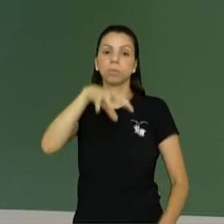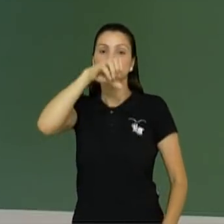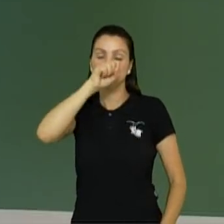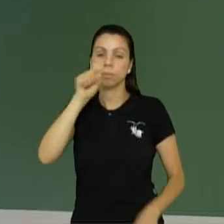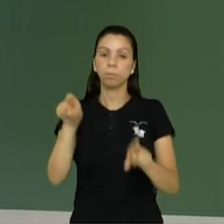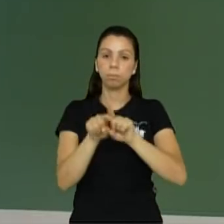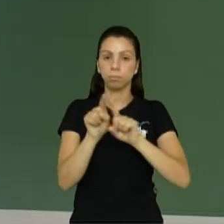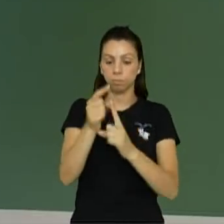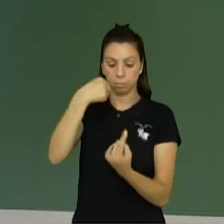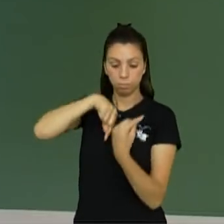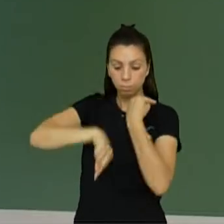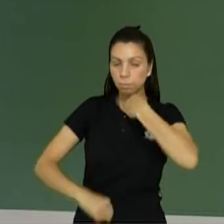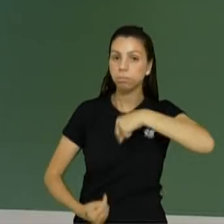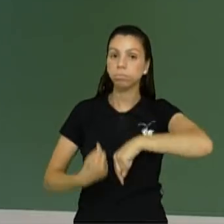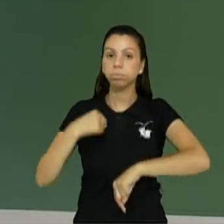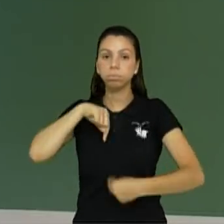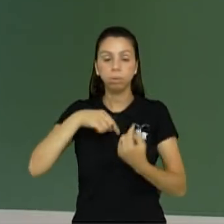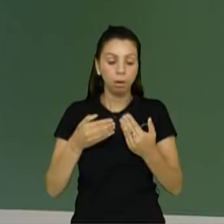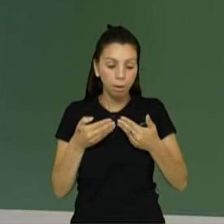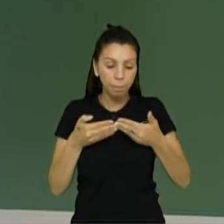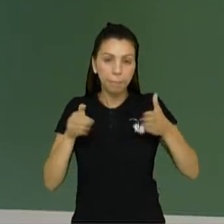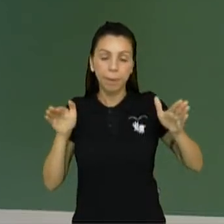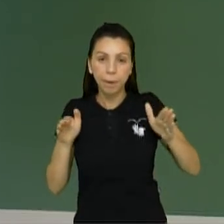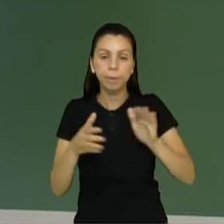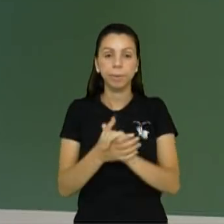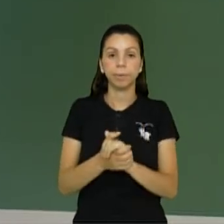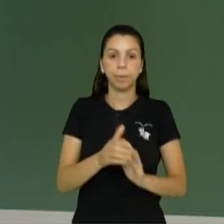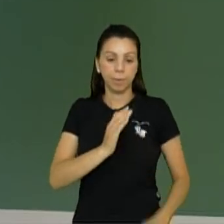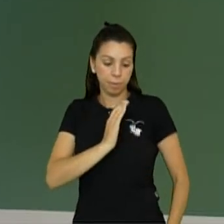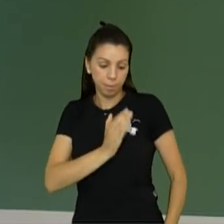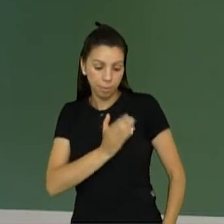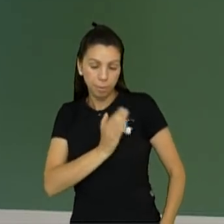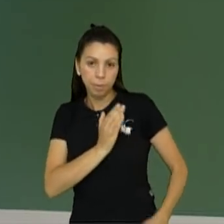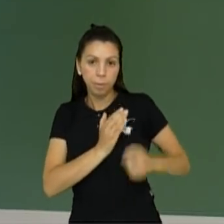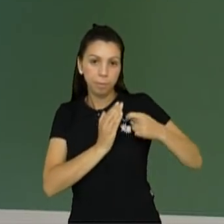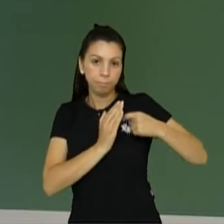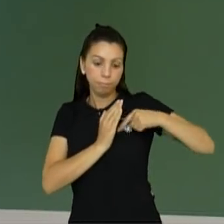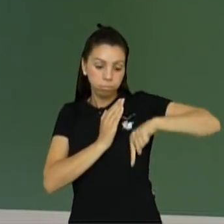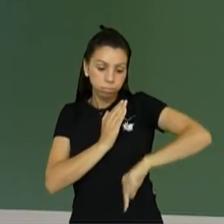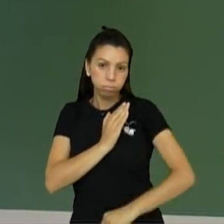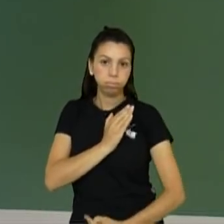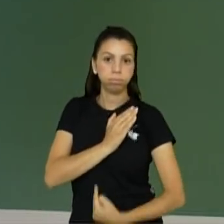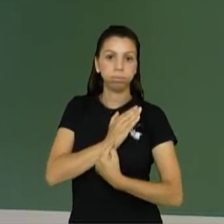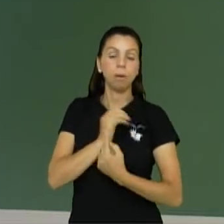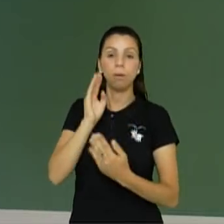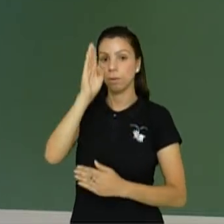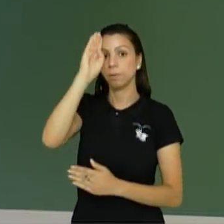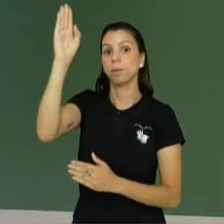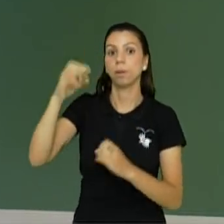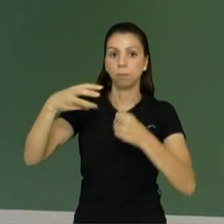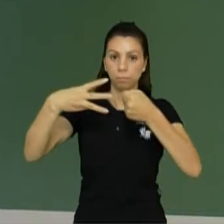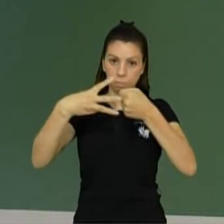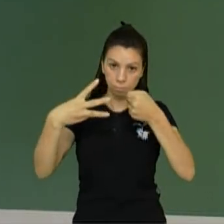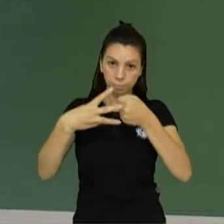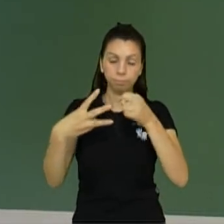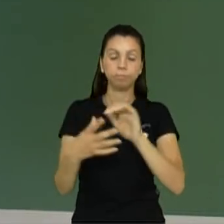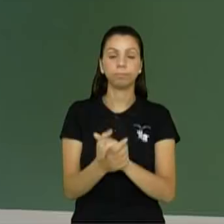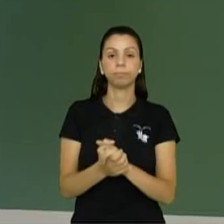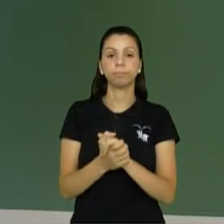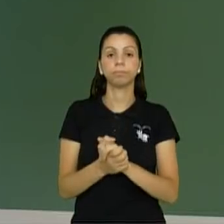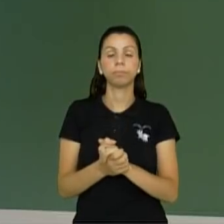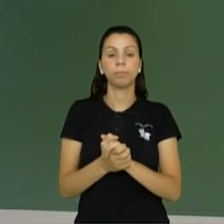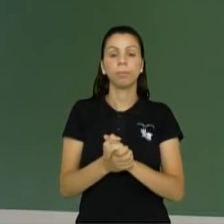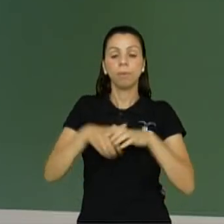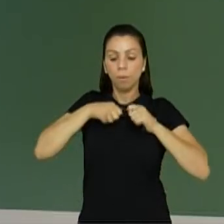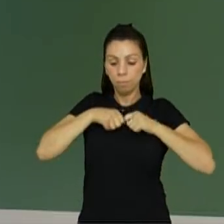sistema circulatório aberto. O sangue sai direto dos vasos para a célula. O sistema nervoso deles é do